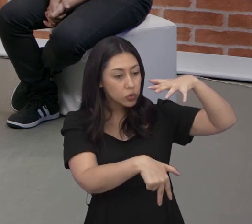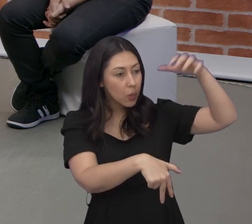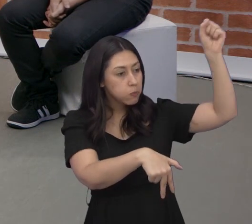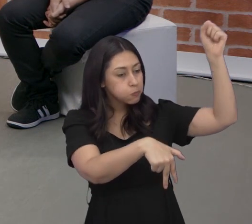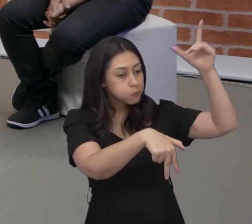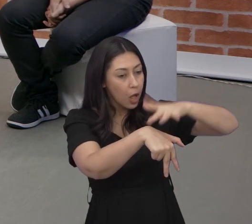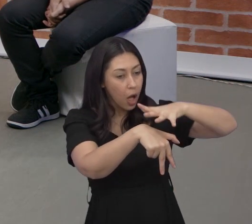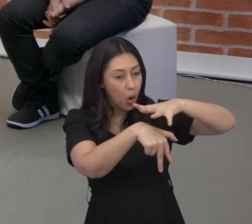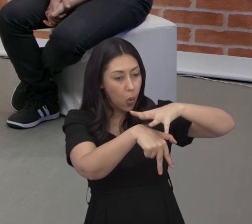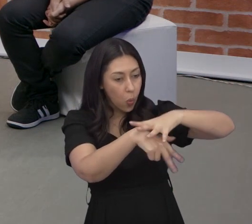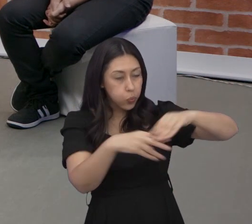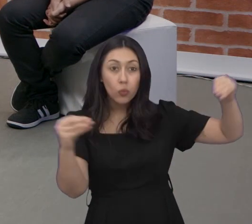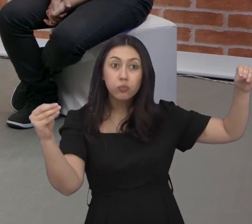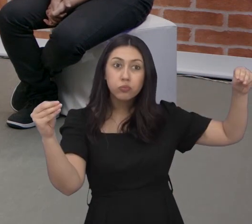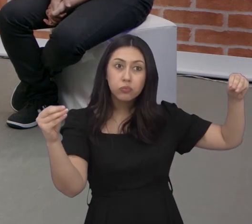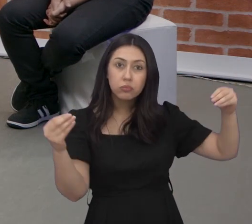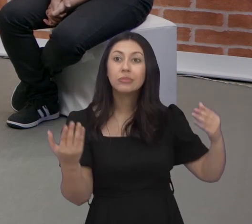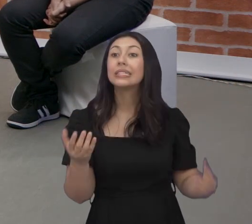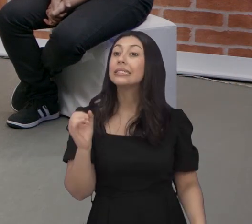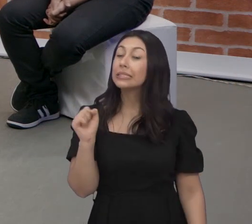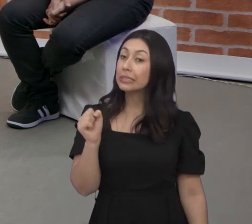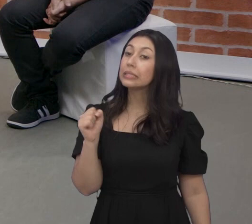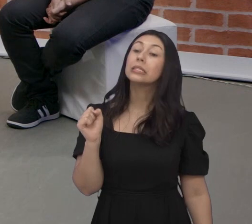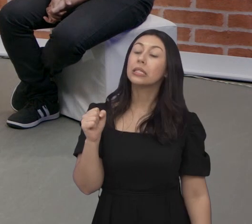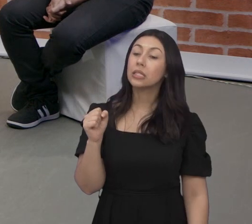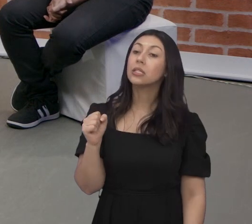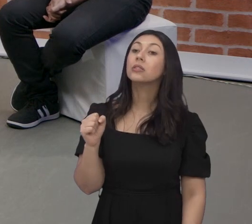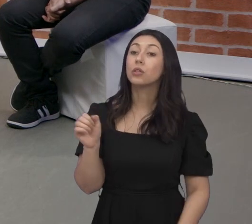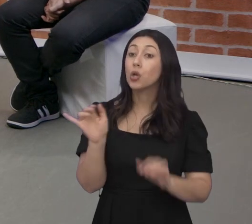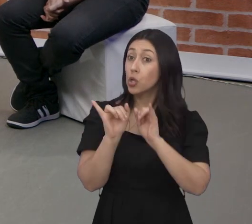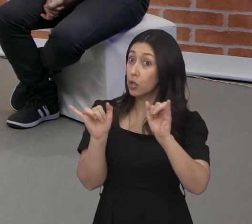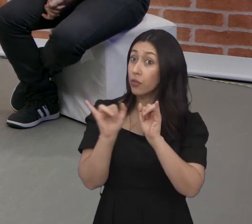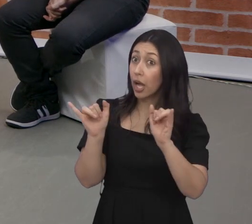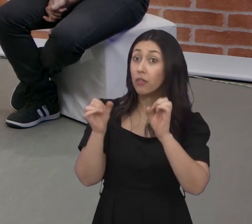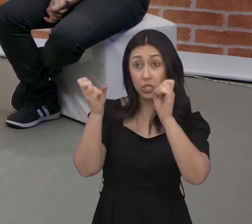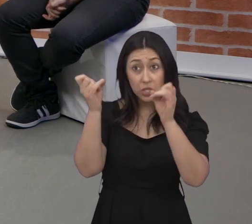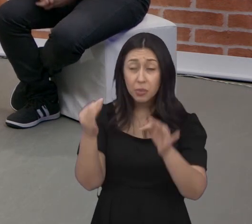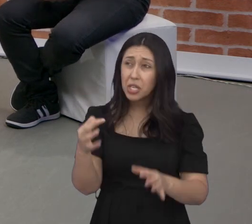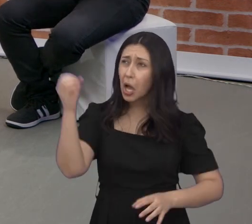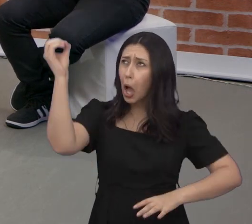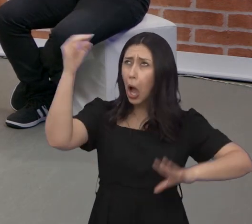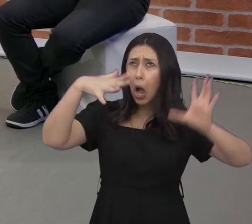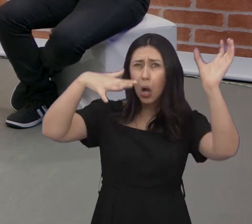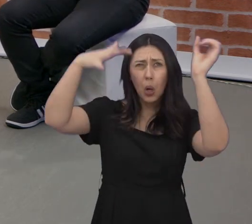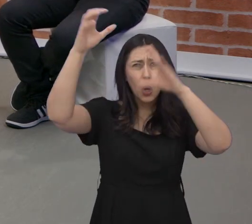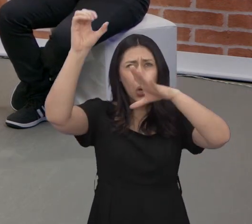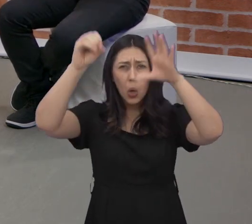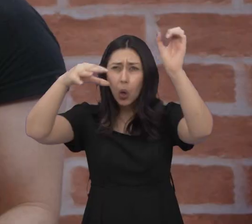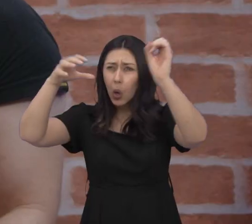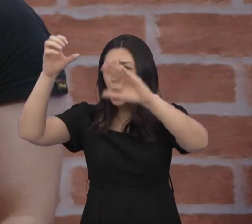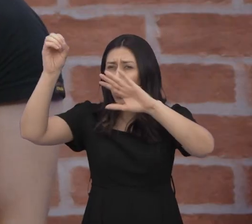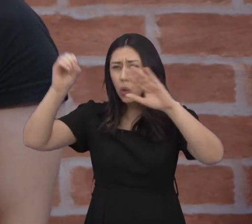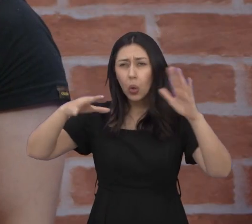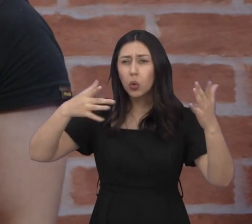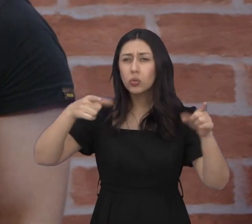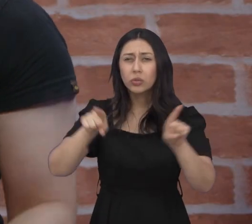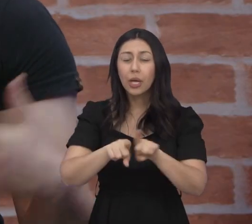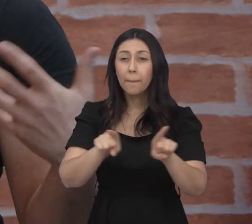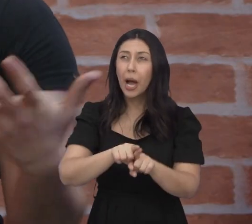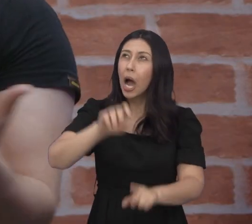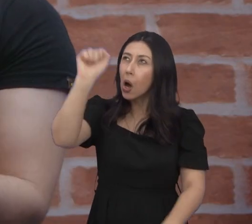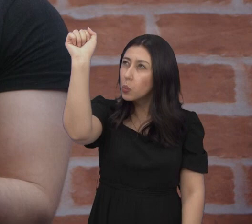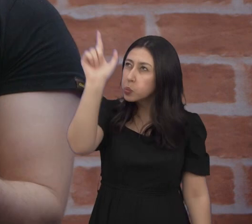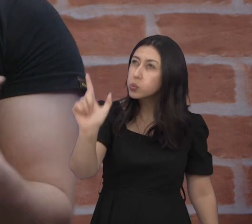ele e desapareceu. Sim, eu escutei um podcast que falava sobre esse assunto e contam mesmo uma versão de luzes que apareceram e uma